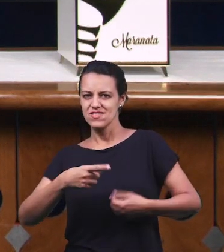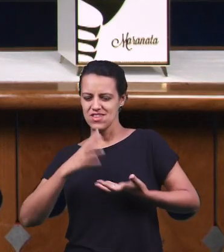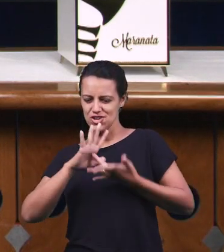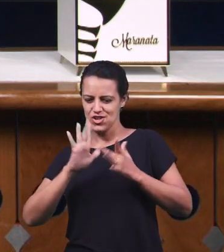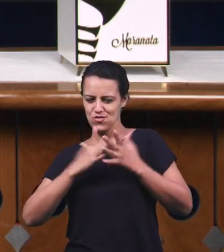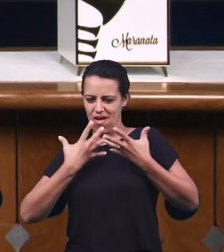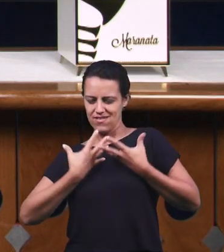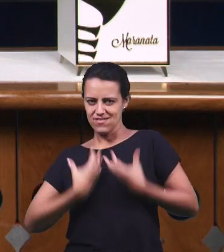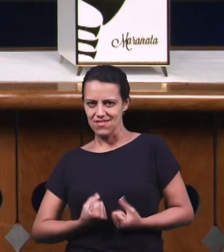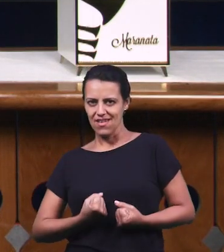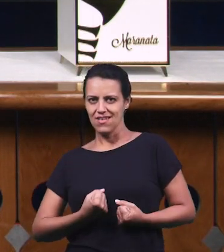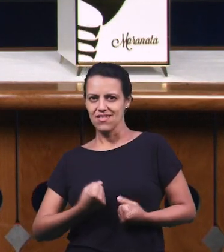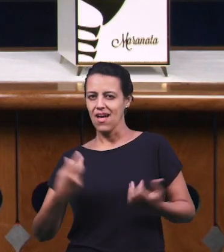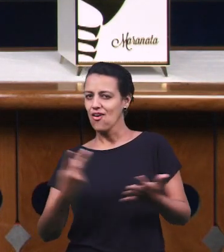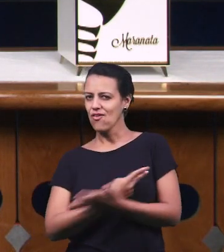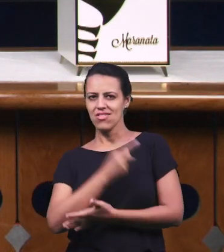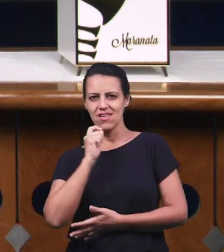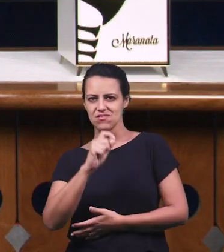tristeza vai embora.